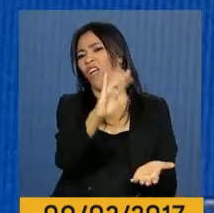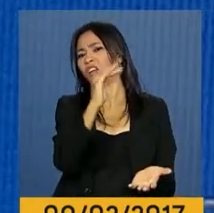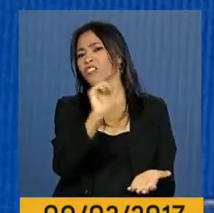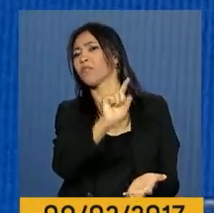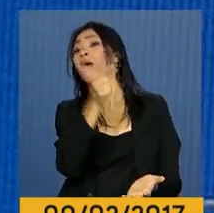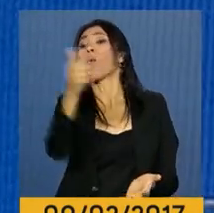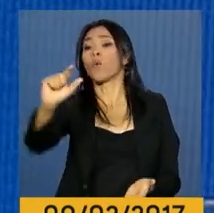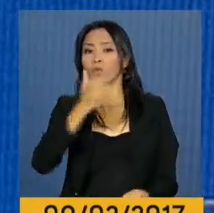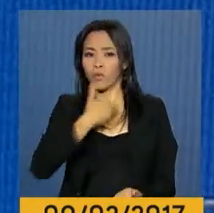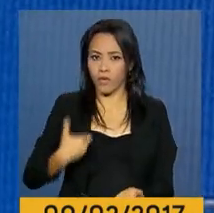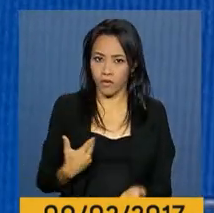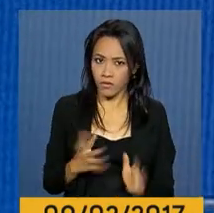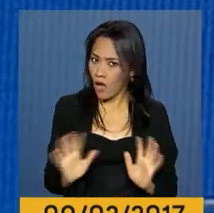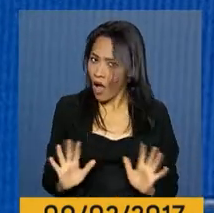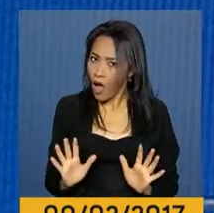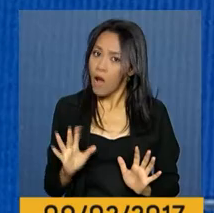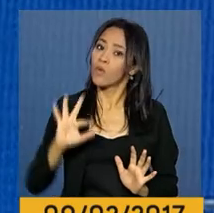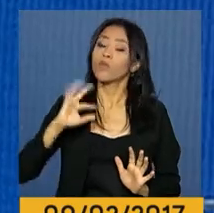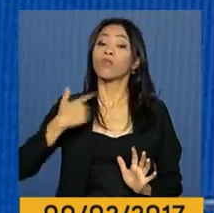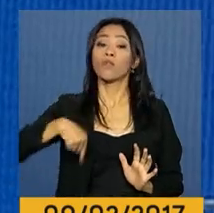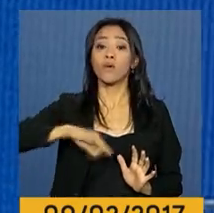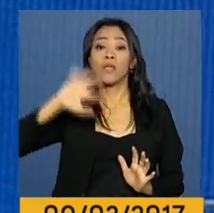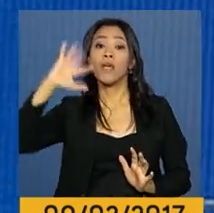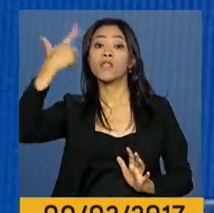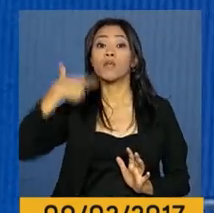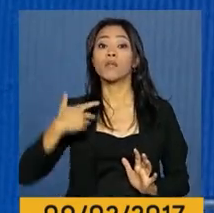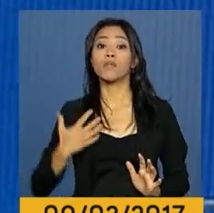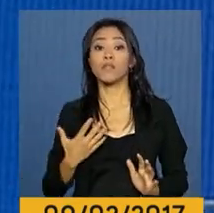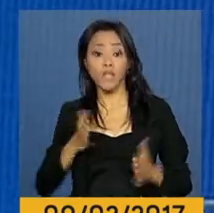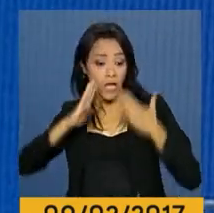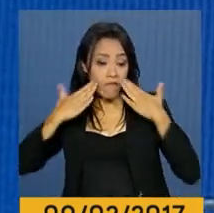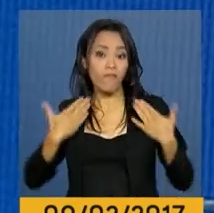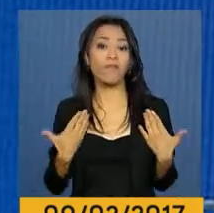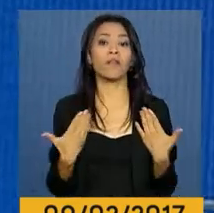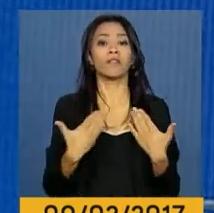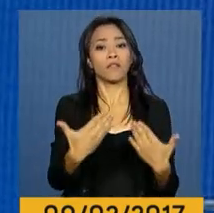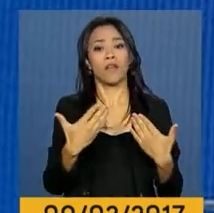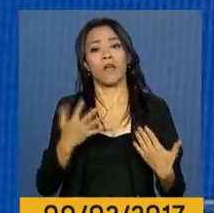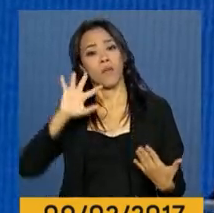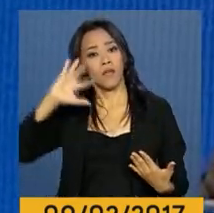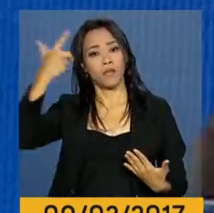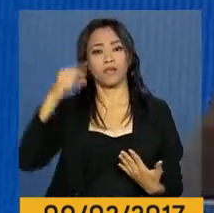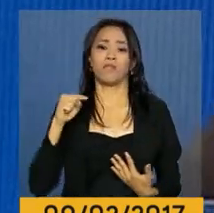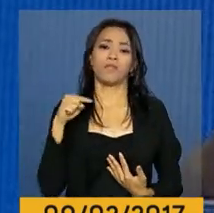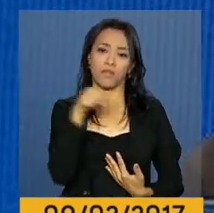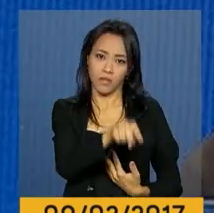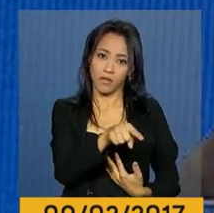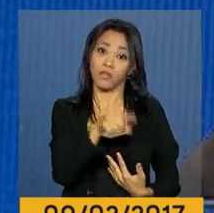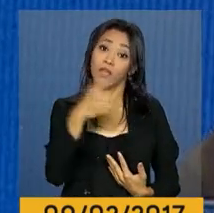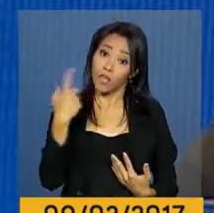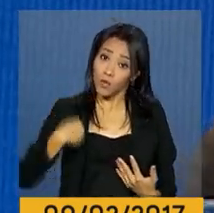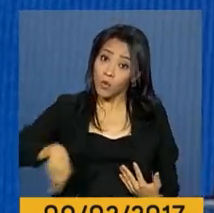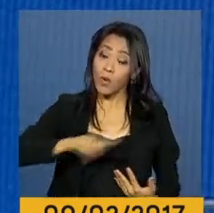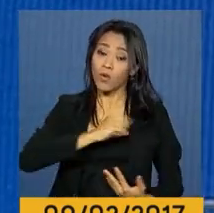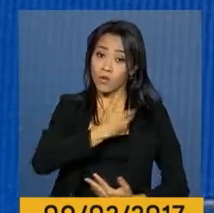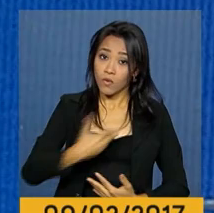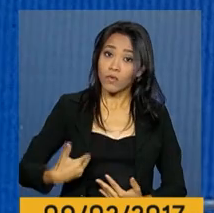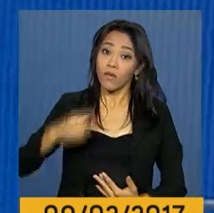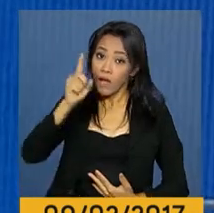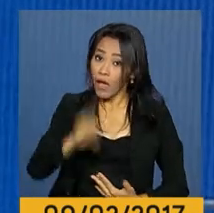resolvemos enfrentar estas questões para catalogar o nosso governo como governo das reformas